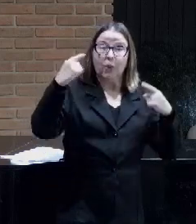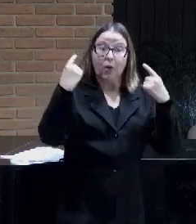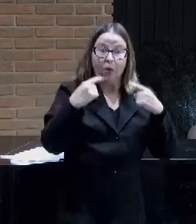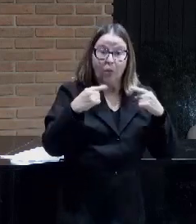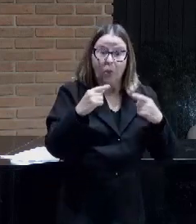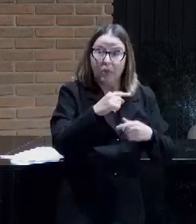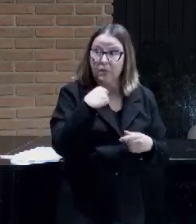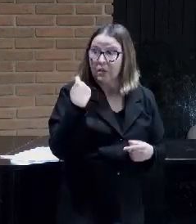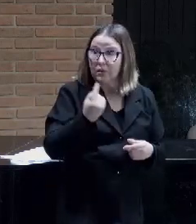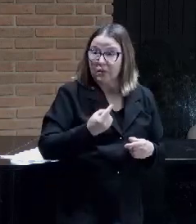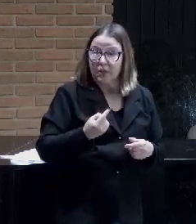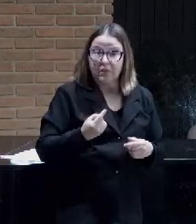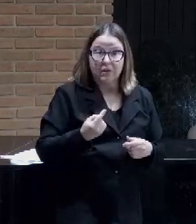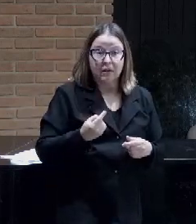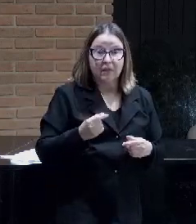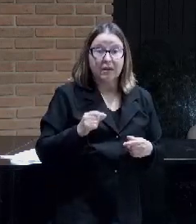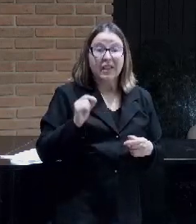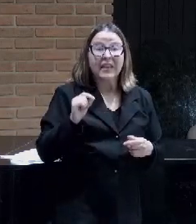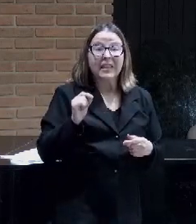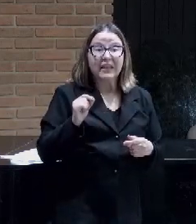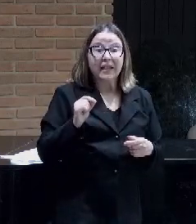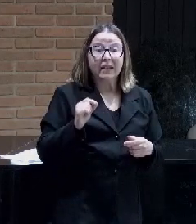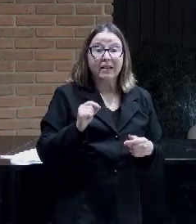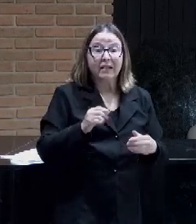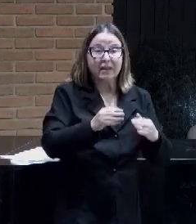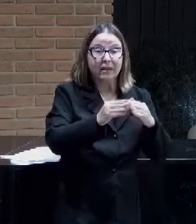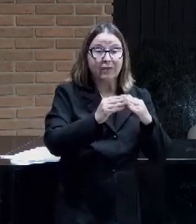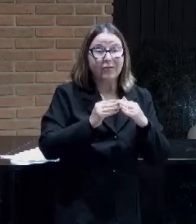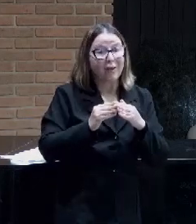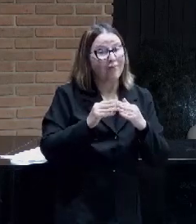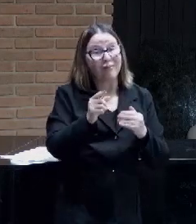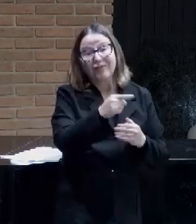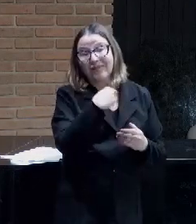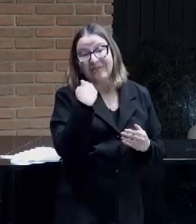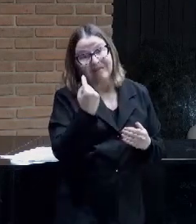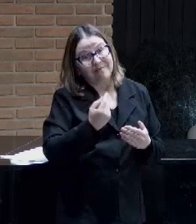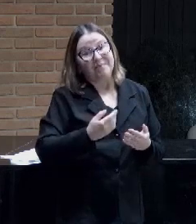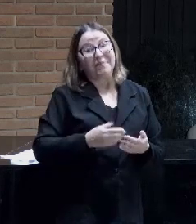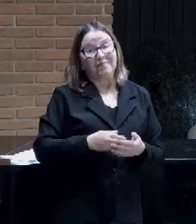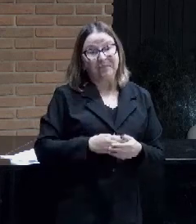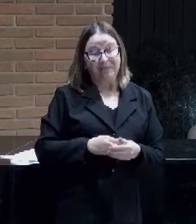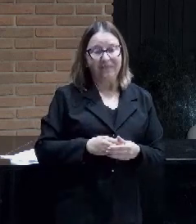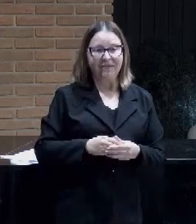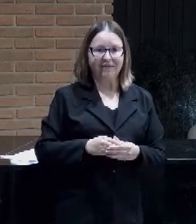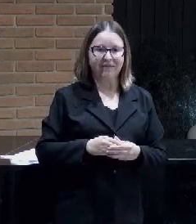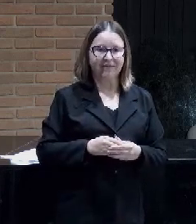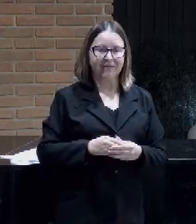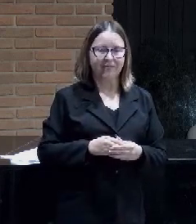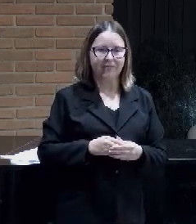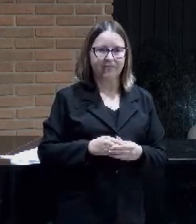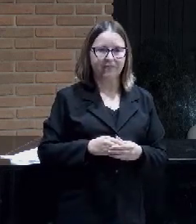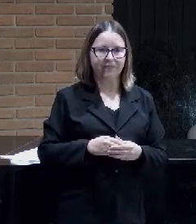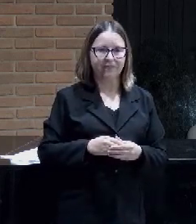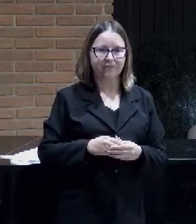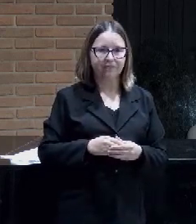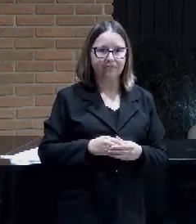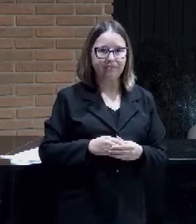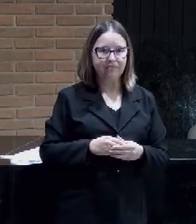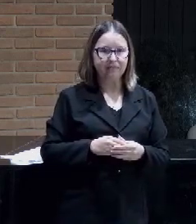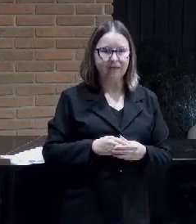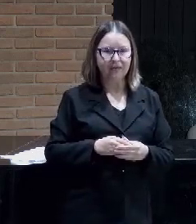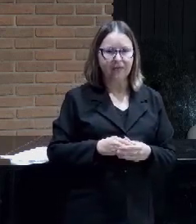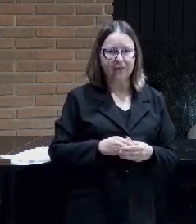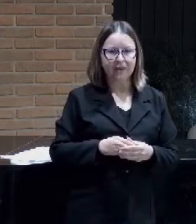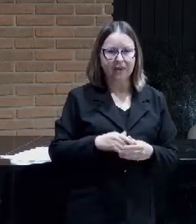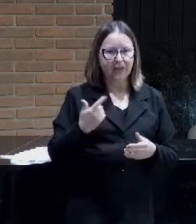Se Deus é contra nós, quem pode ser por nós? Meus irmãos, não existe nada pior nesse mundo do que ser inimigo